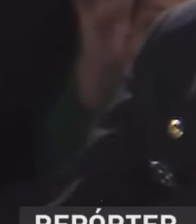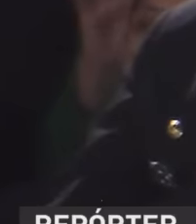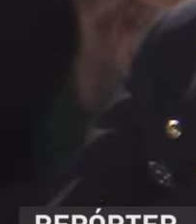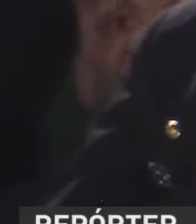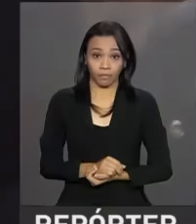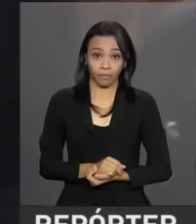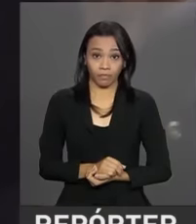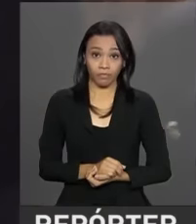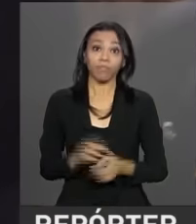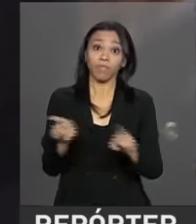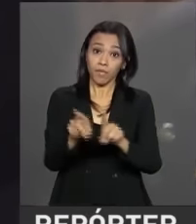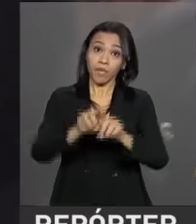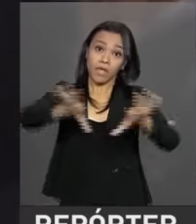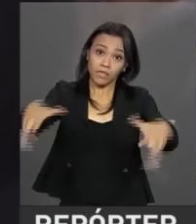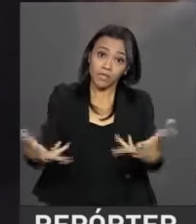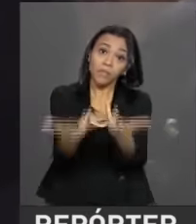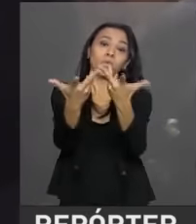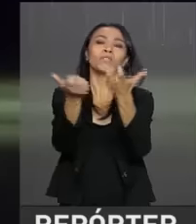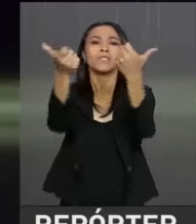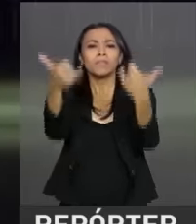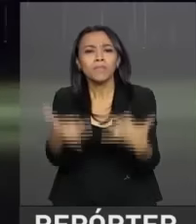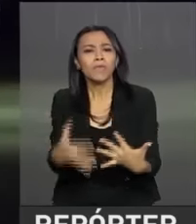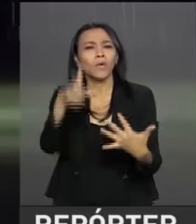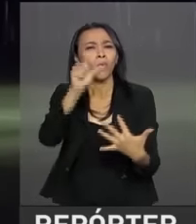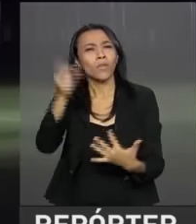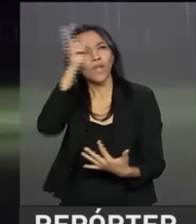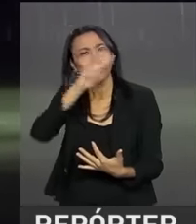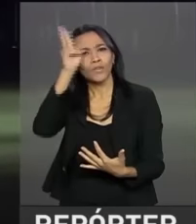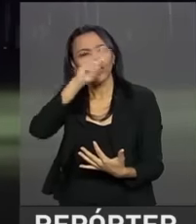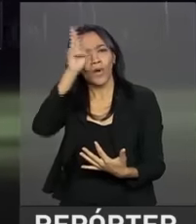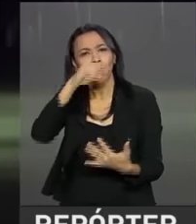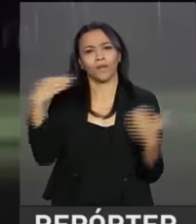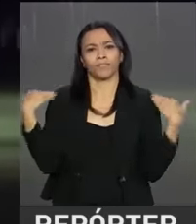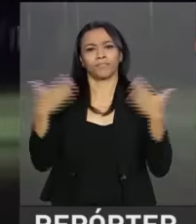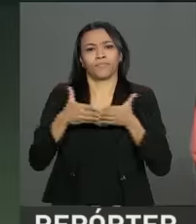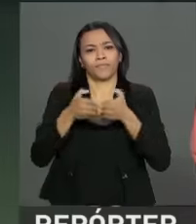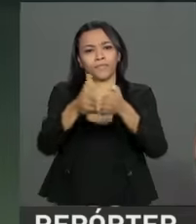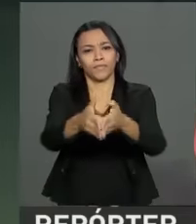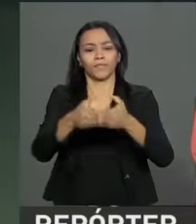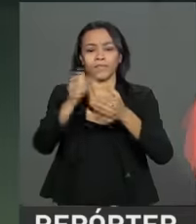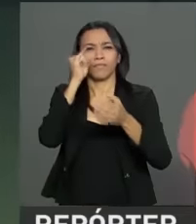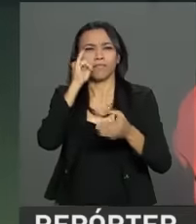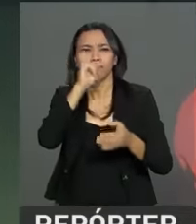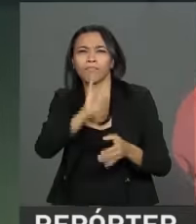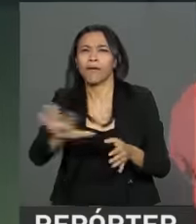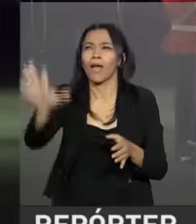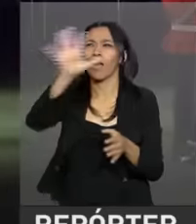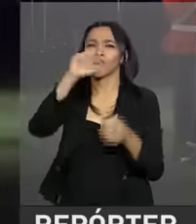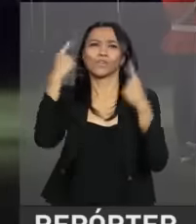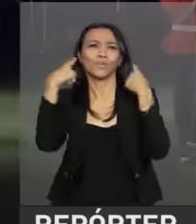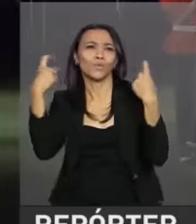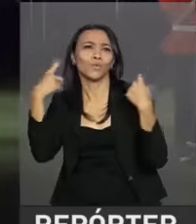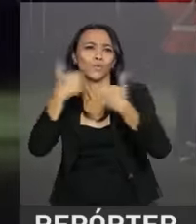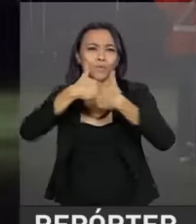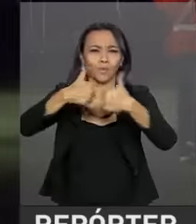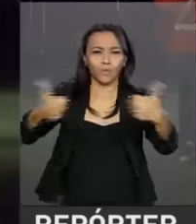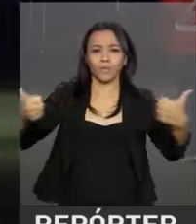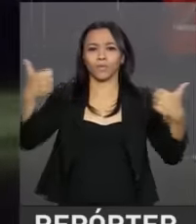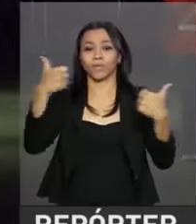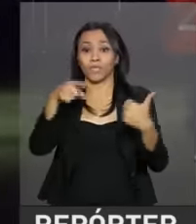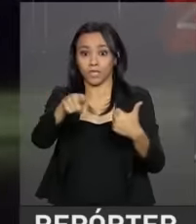A cerimônia também conta um pouco da história da Marinha com luzes, imagens e sons, além de homenagear pessoas que